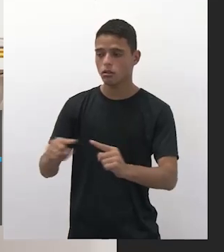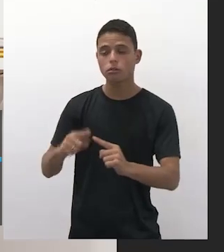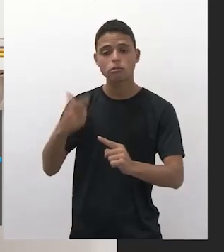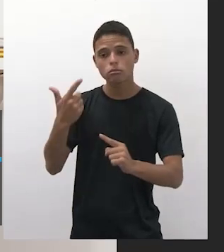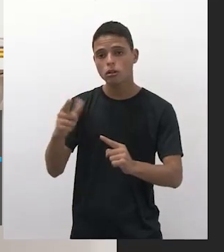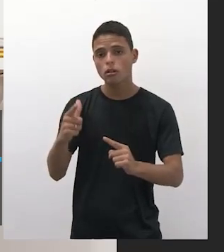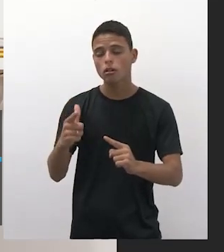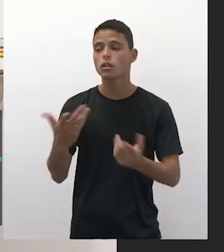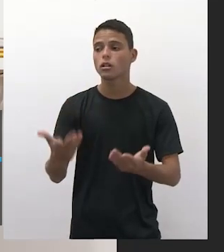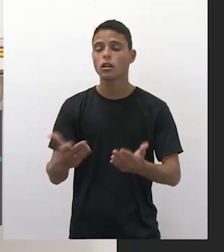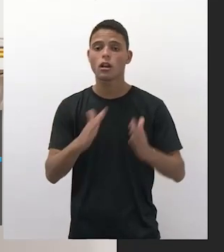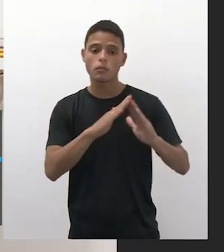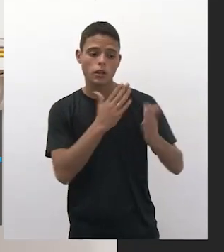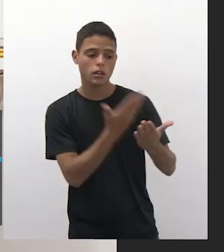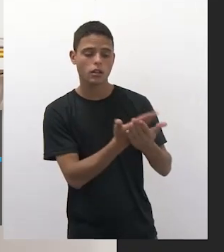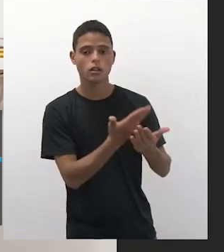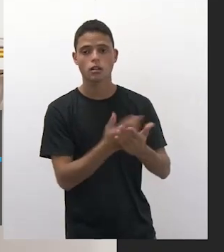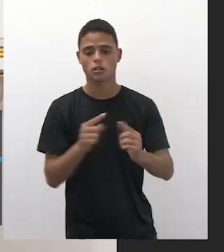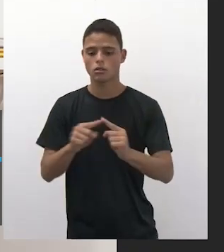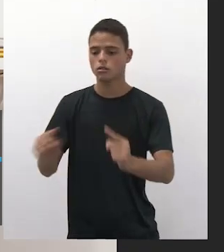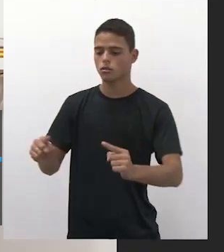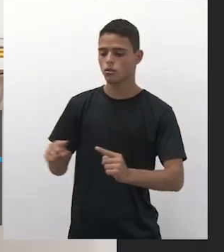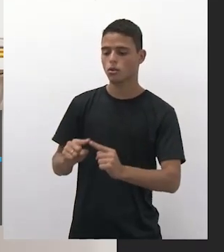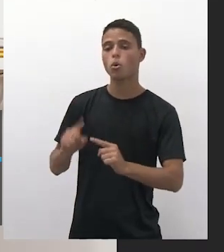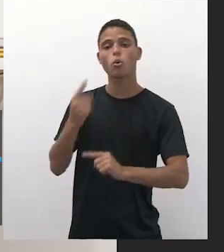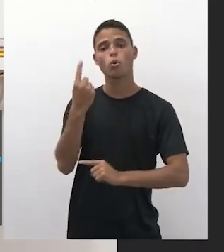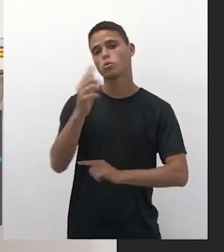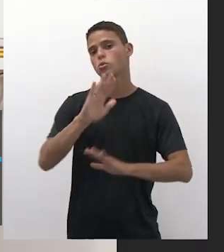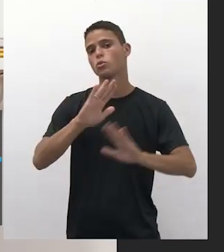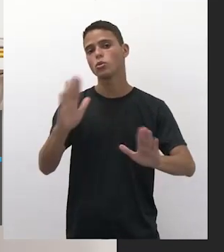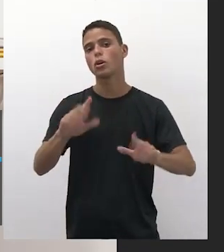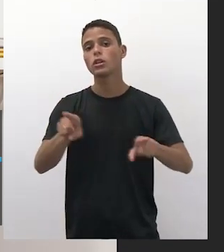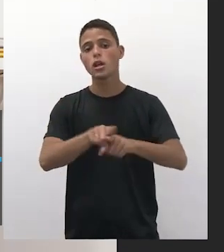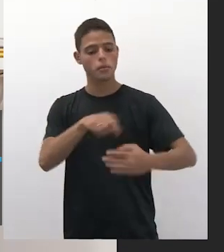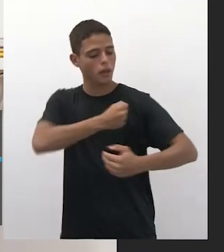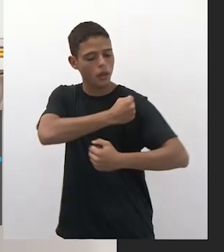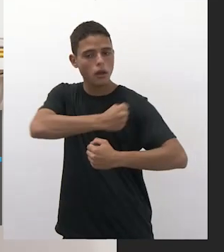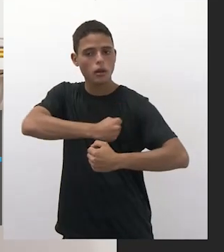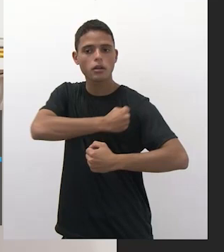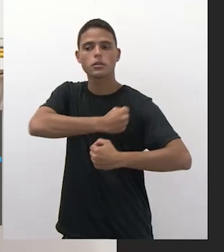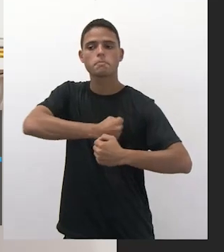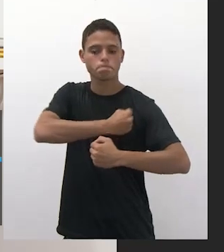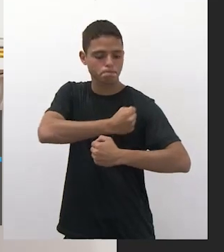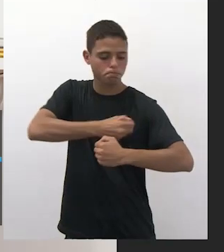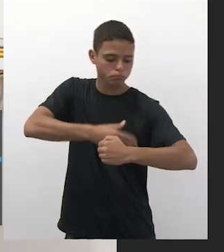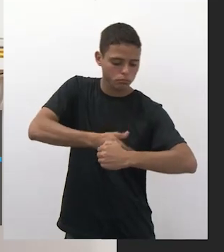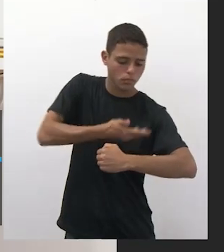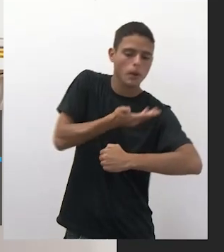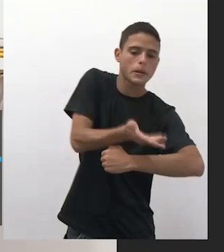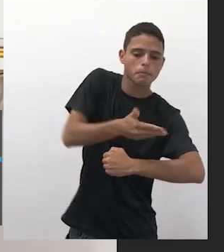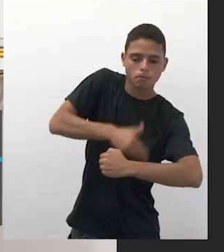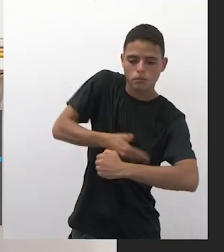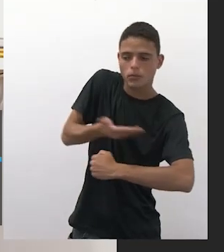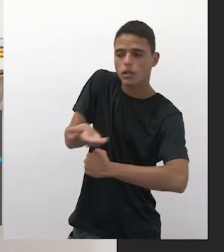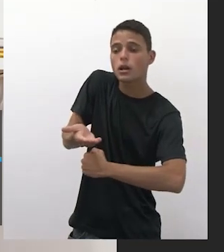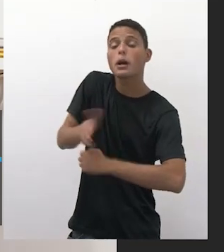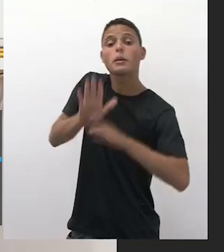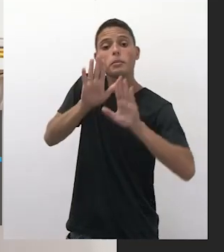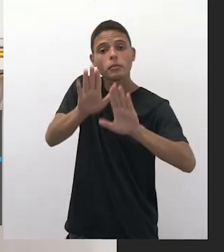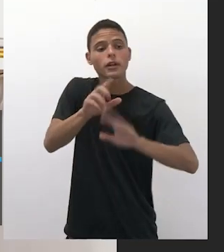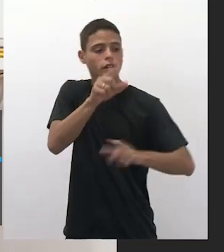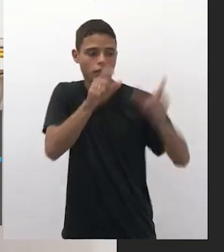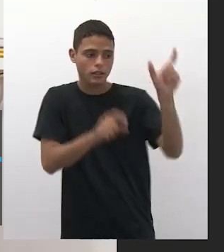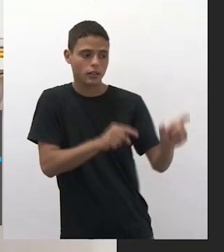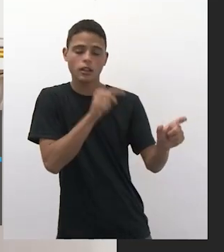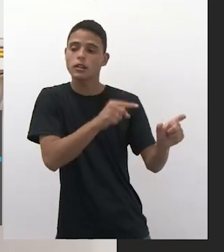né? Era uma sala só e uma cozinha que tinha uma merendeira, mas ela conseguiu fazer,